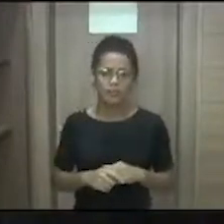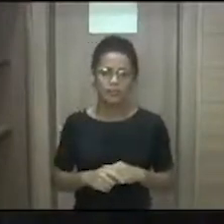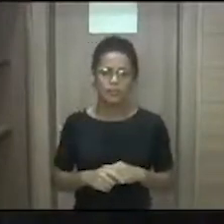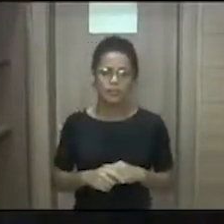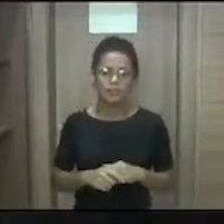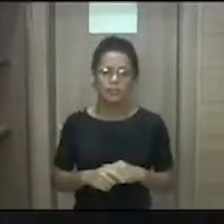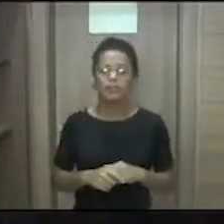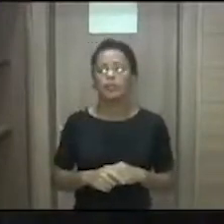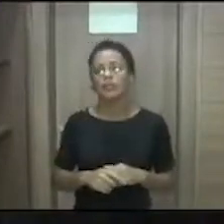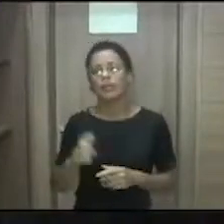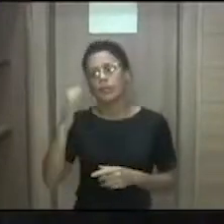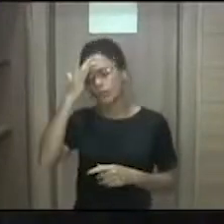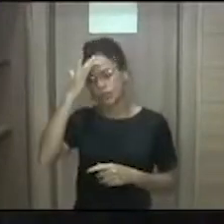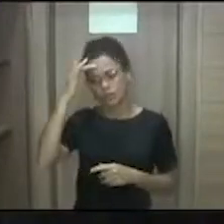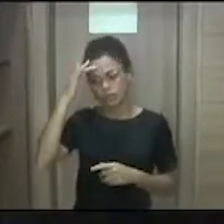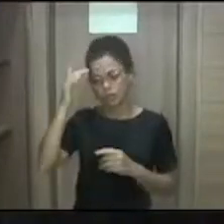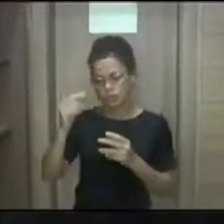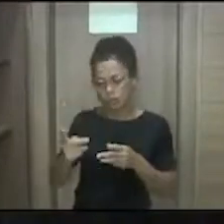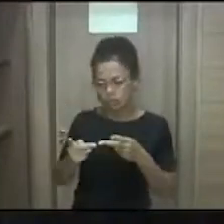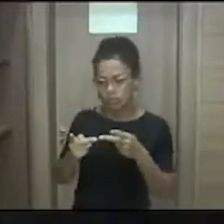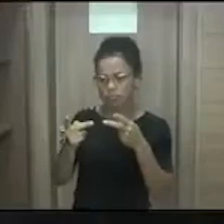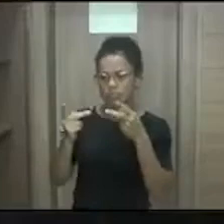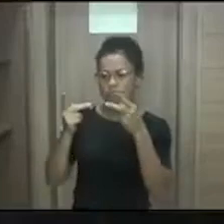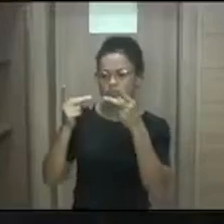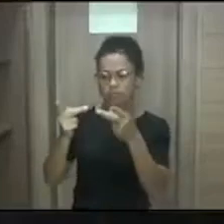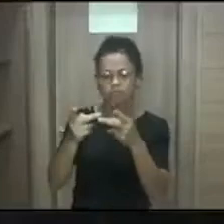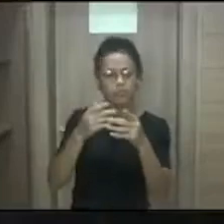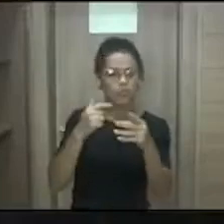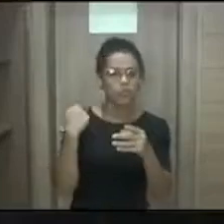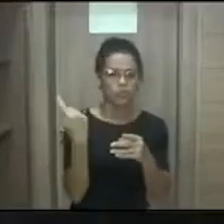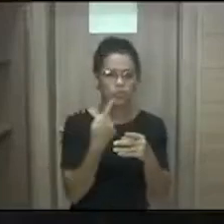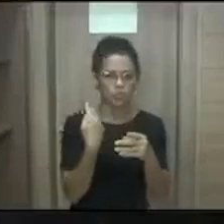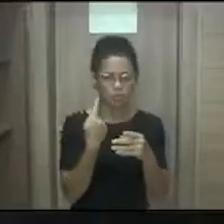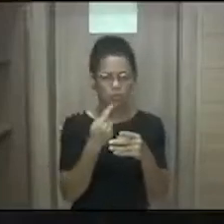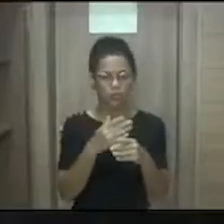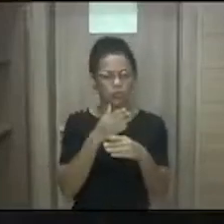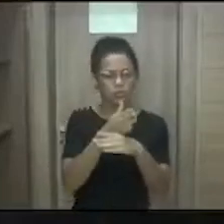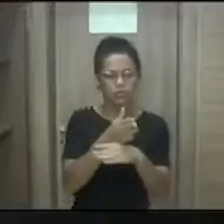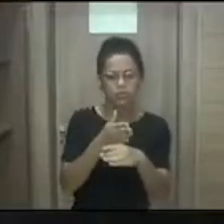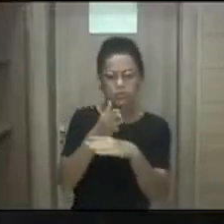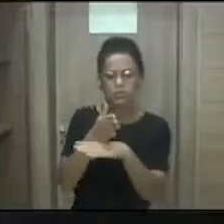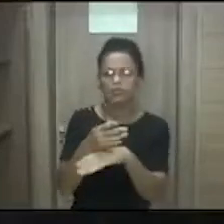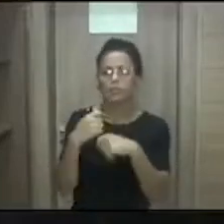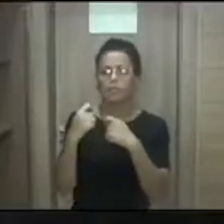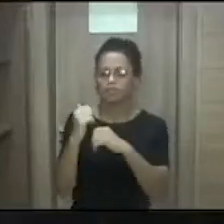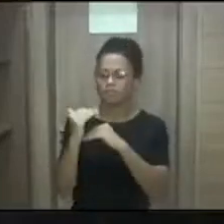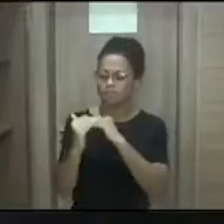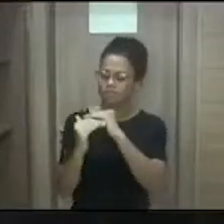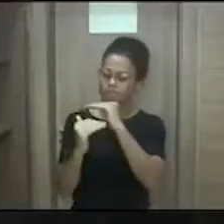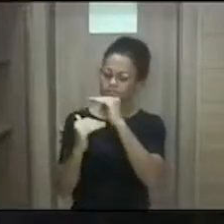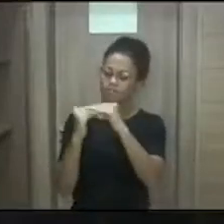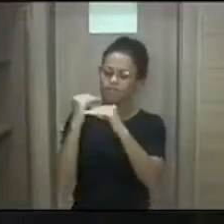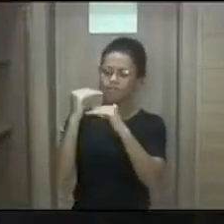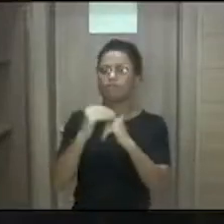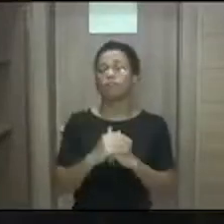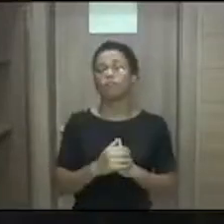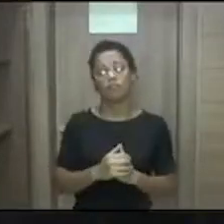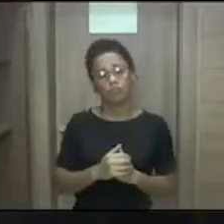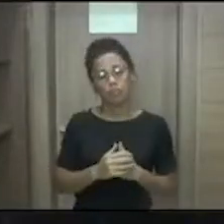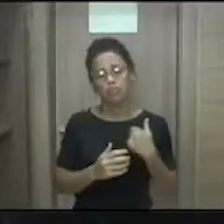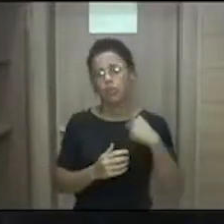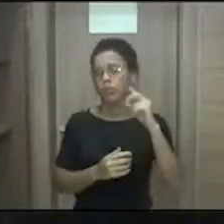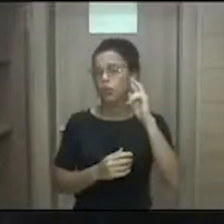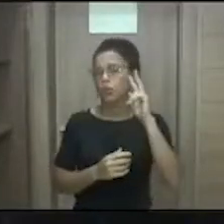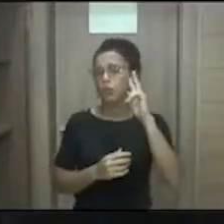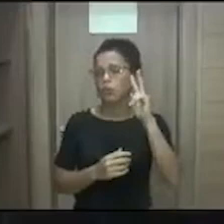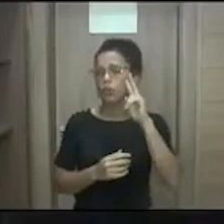cidadã que estava visitando aqueles municípios, o quanto a gente ainda precisa caminhar. E aí me lembro, né, muito das contribuições do